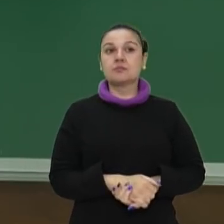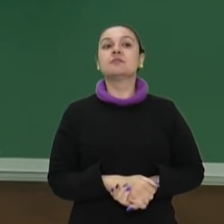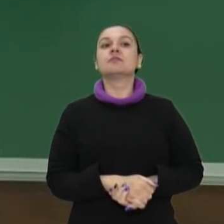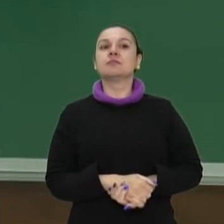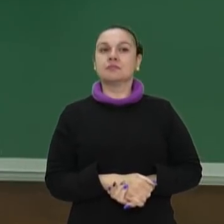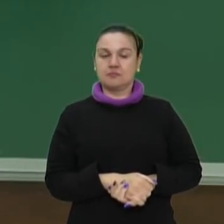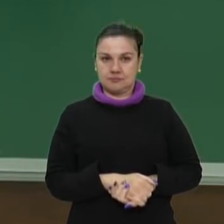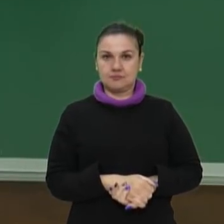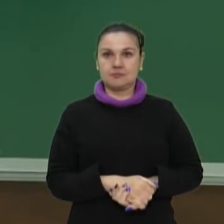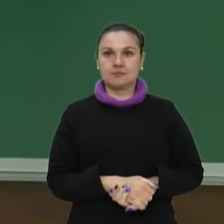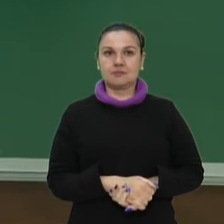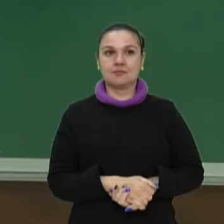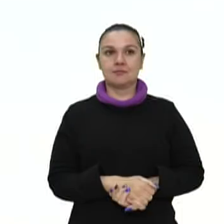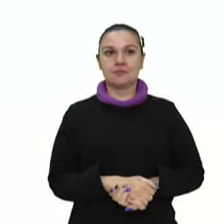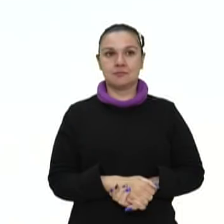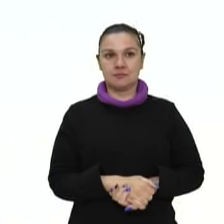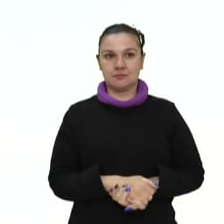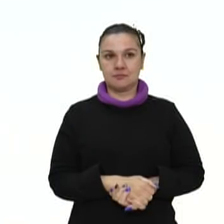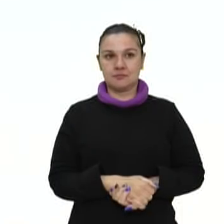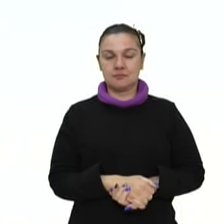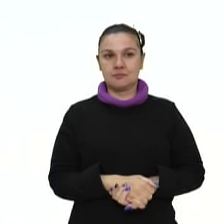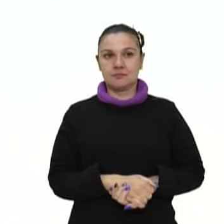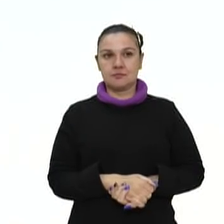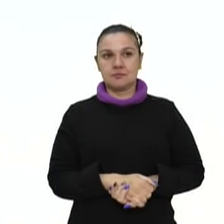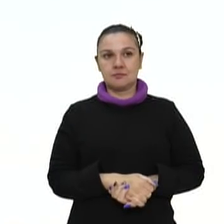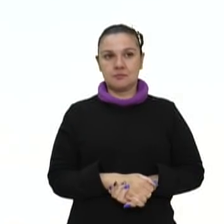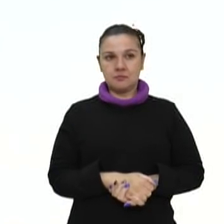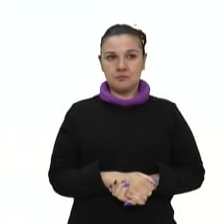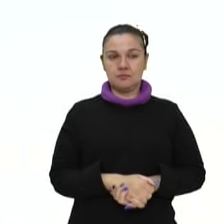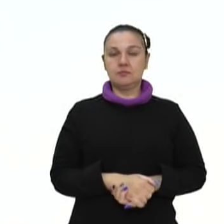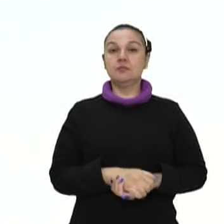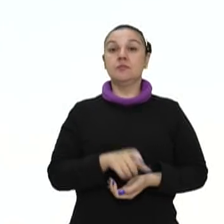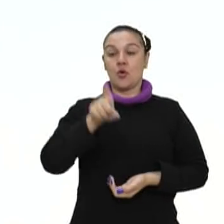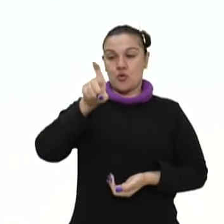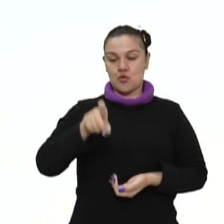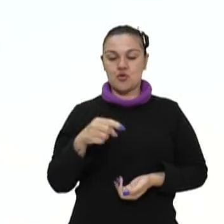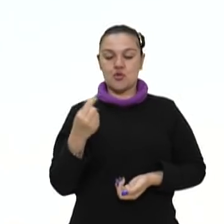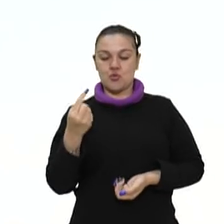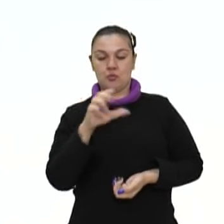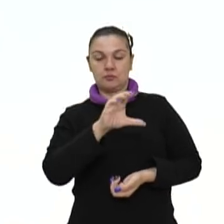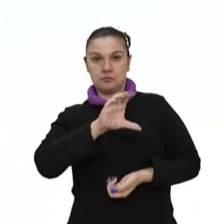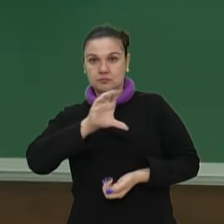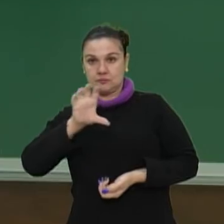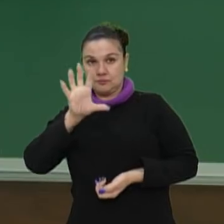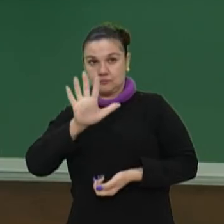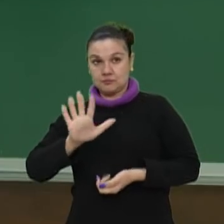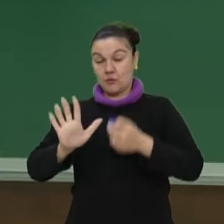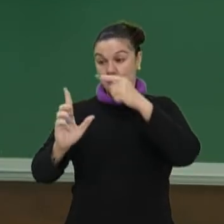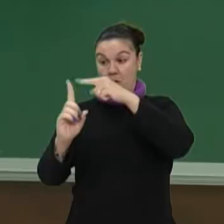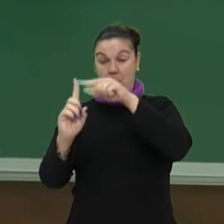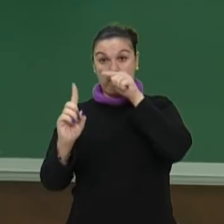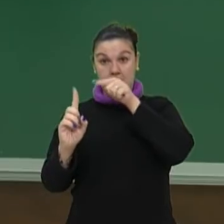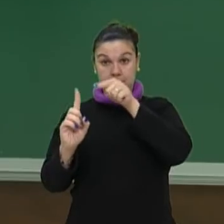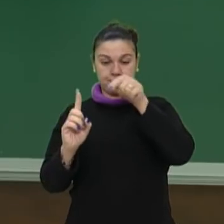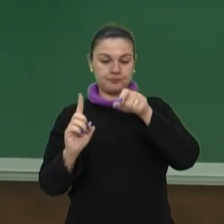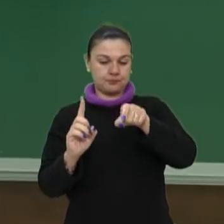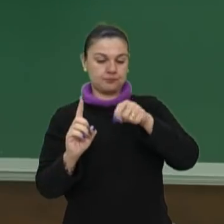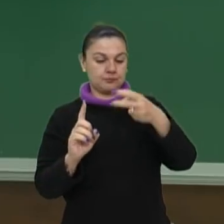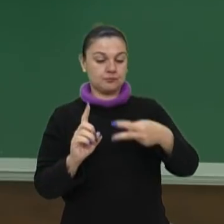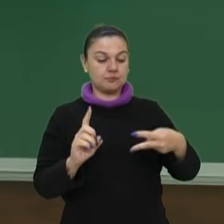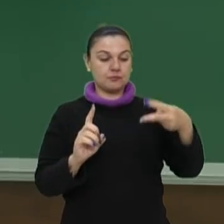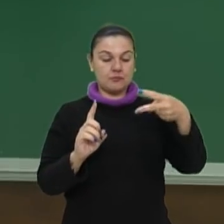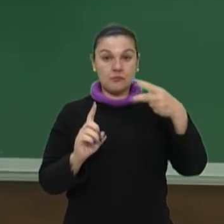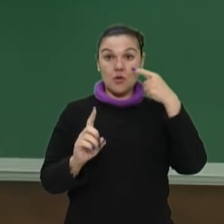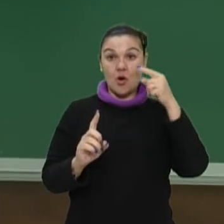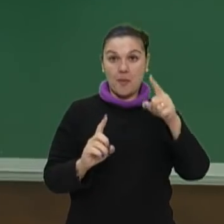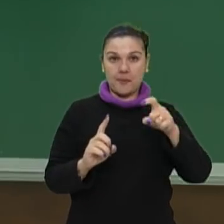Vamos ver o que acontece. Somando as duas, então o x1 é isso daqui, né? Ó, perceba que é mais. O x2 aqui, ó,